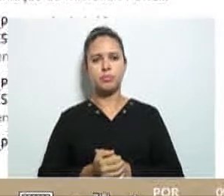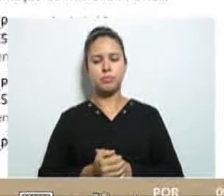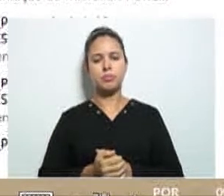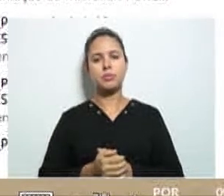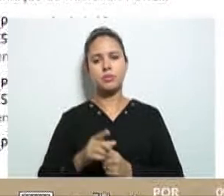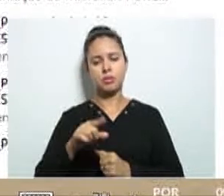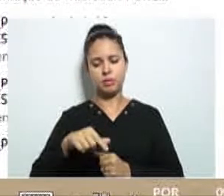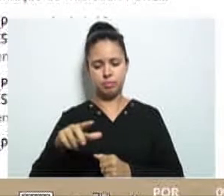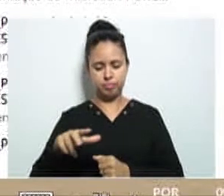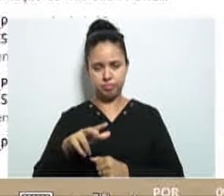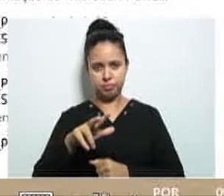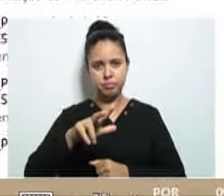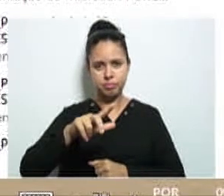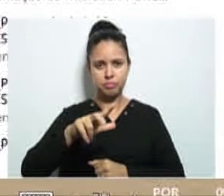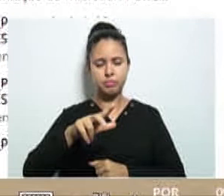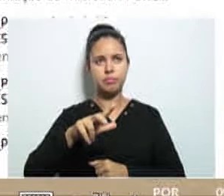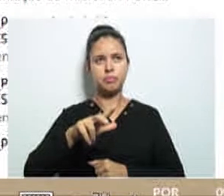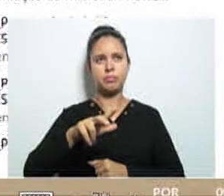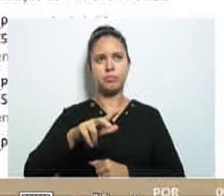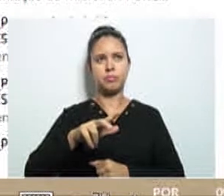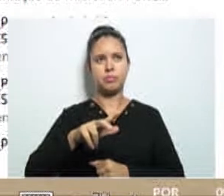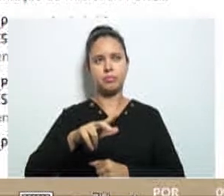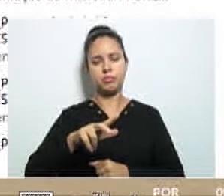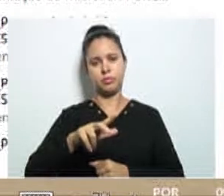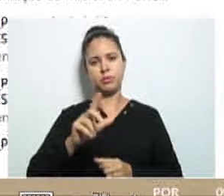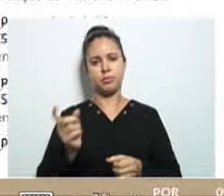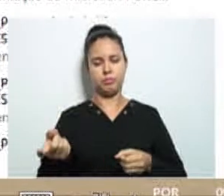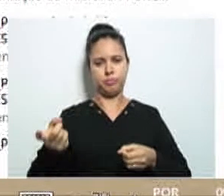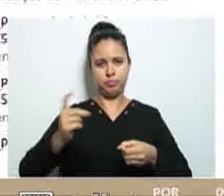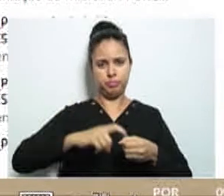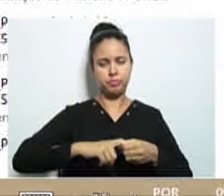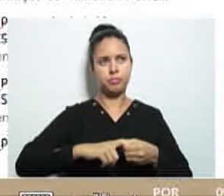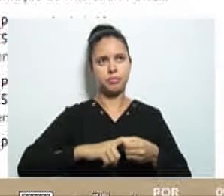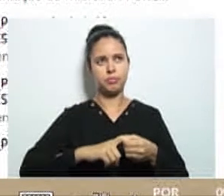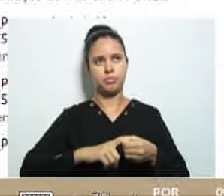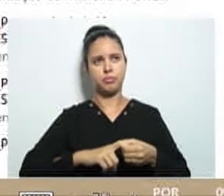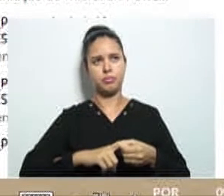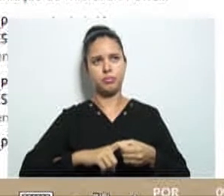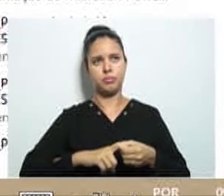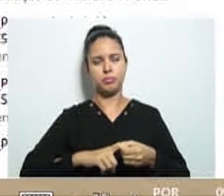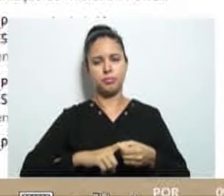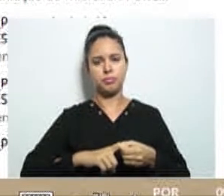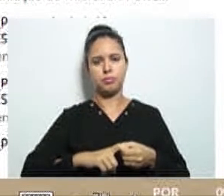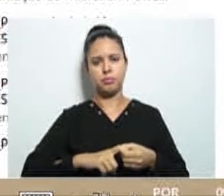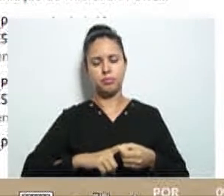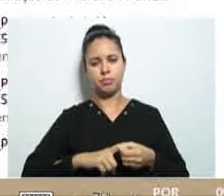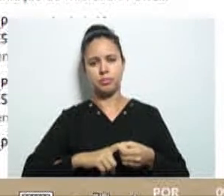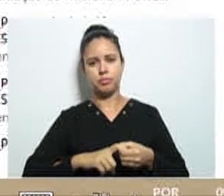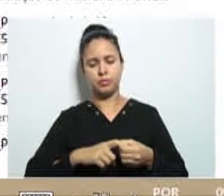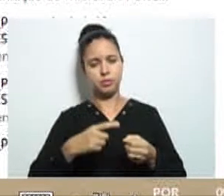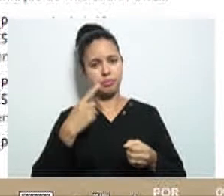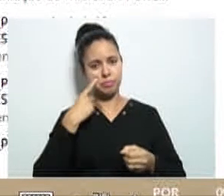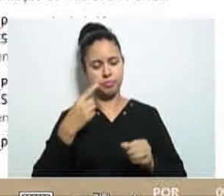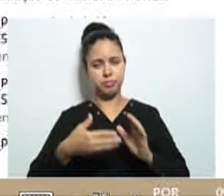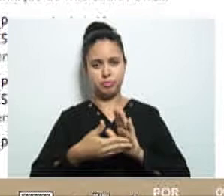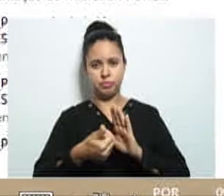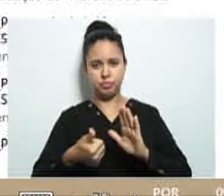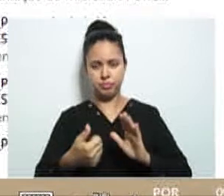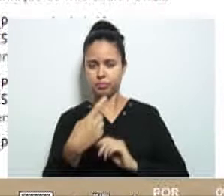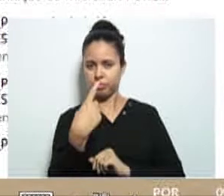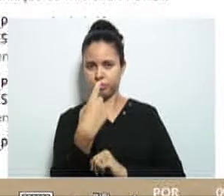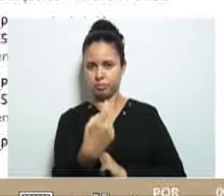está selecionado. Vem aqui, ó, posso restaurar os itens selecionados. Quando eu clico em restaurar, ó, sumiu da minha